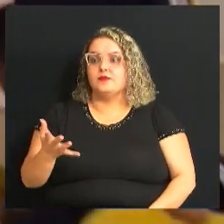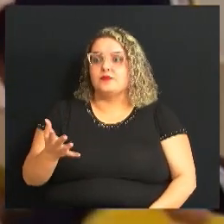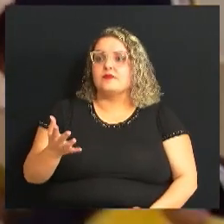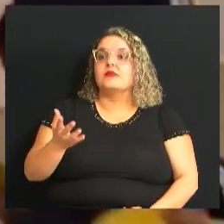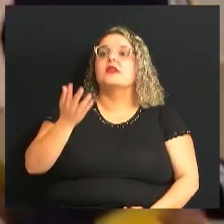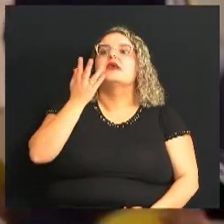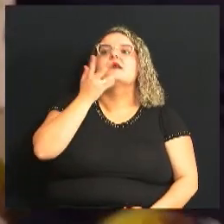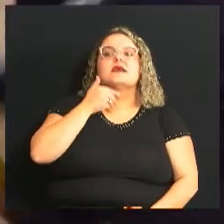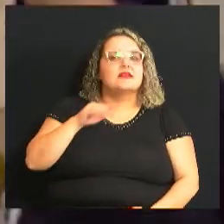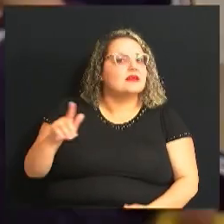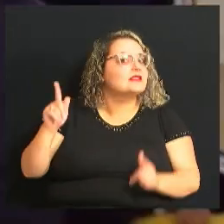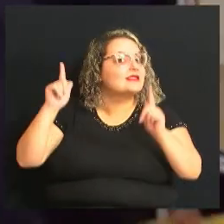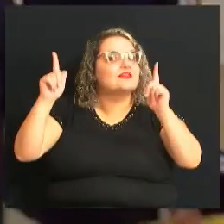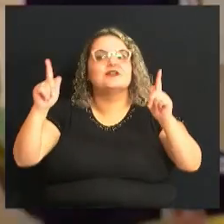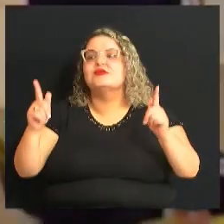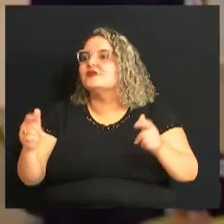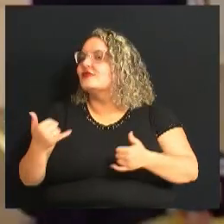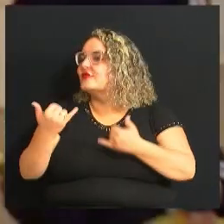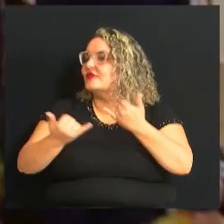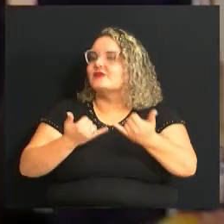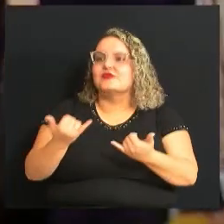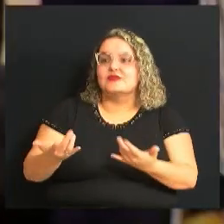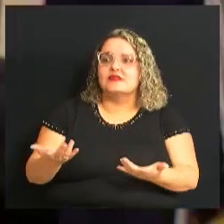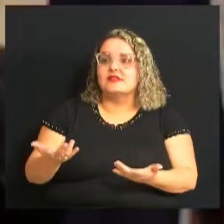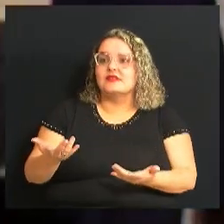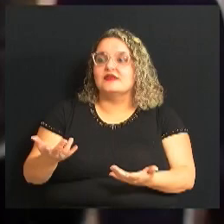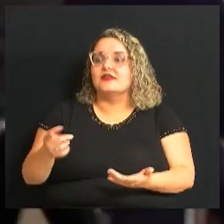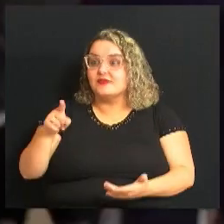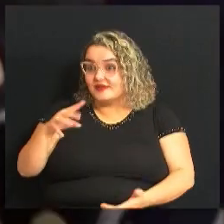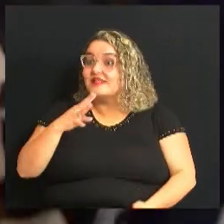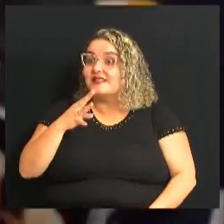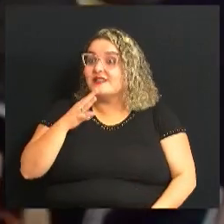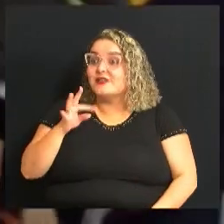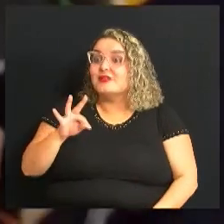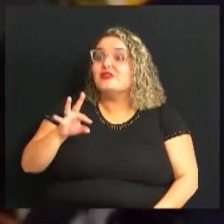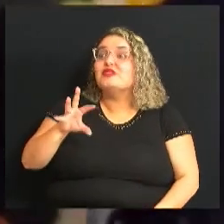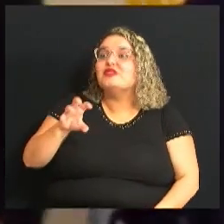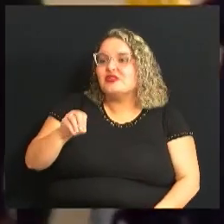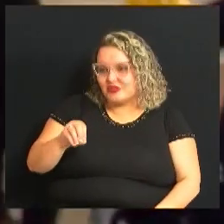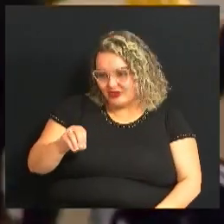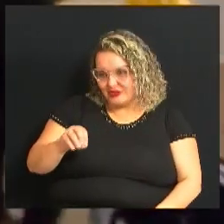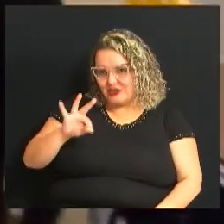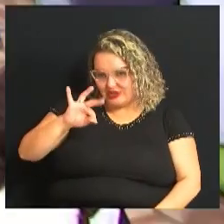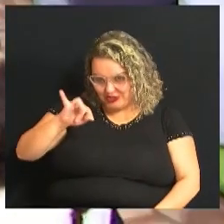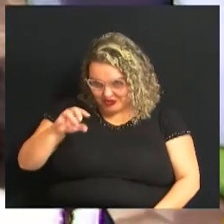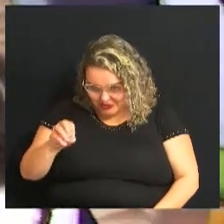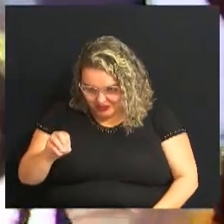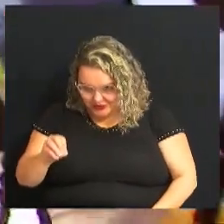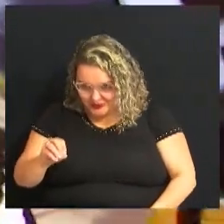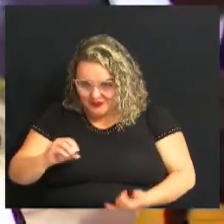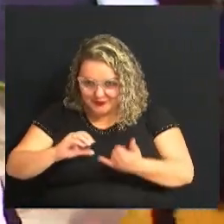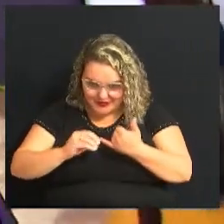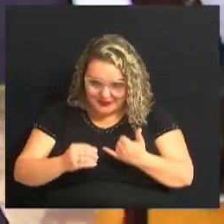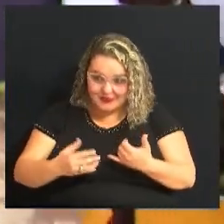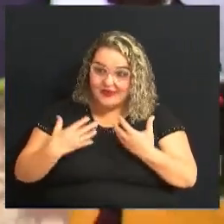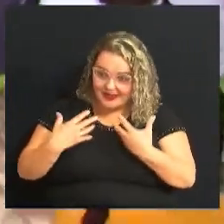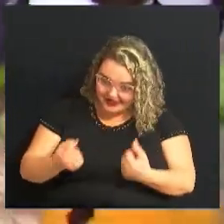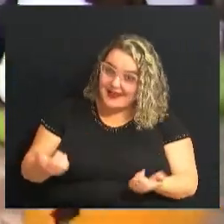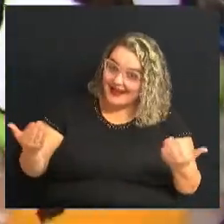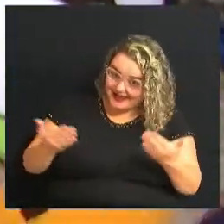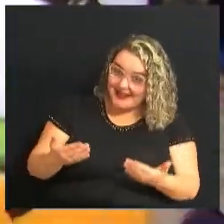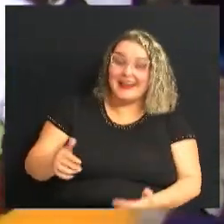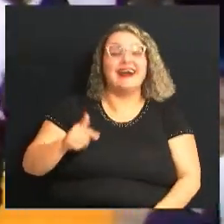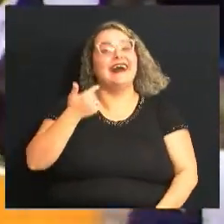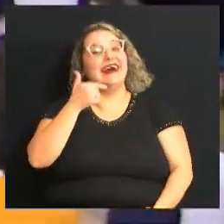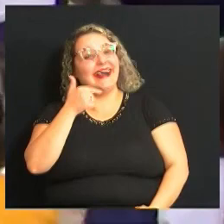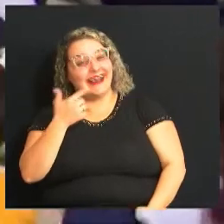pra caramba com as brincadeiras ali. Você é conhecido como Tio Feijão. Tio Feijão. Ganhei esse apelido agora.